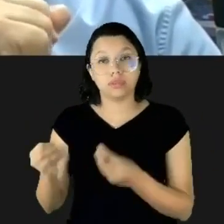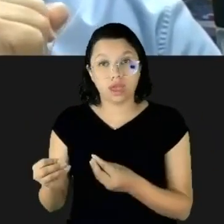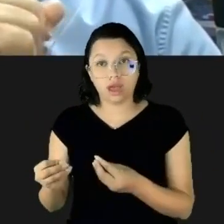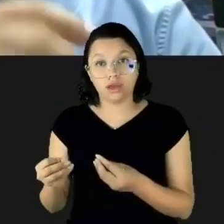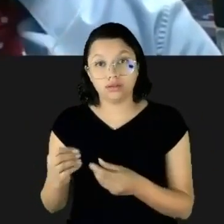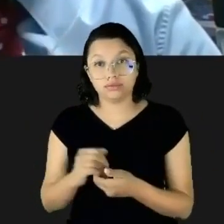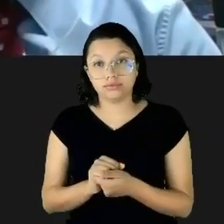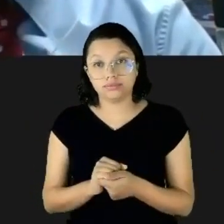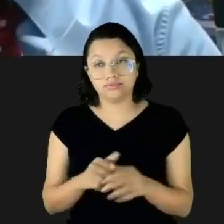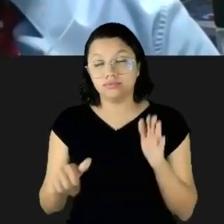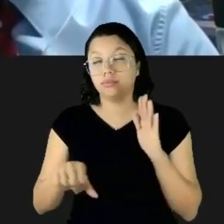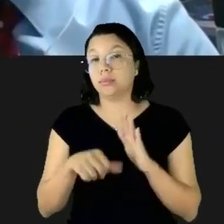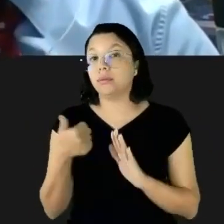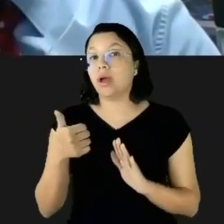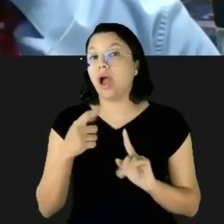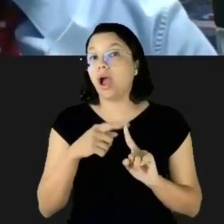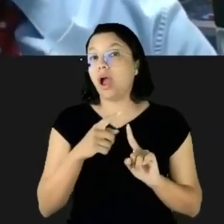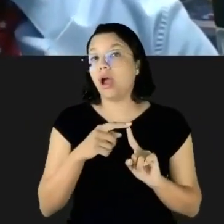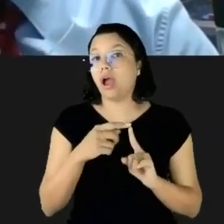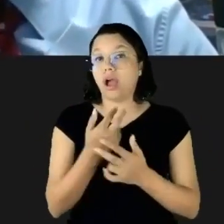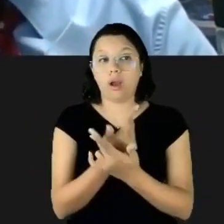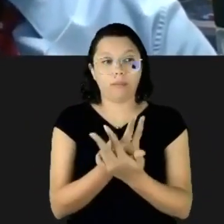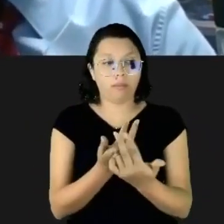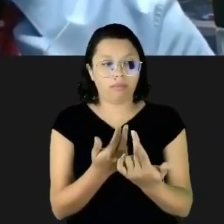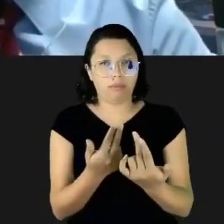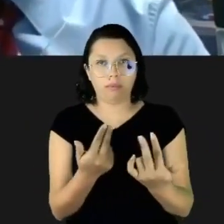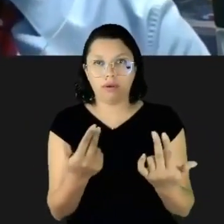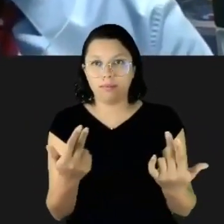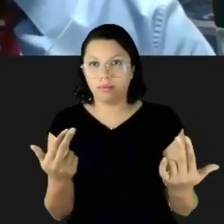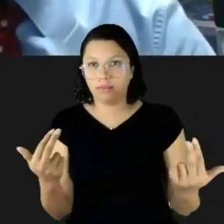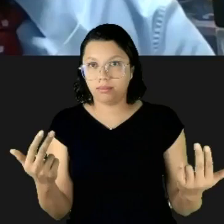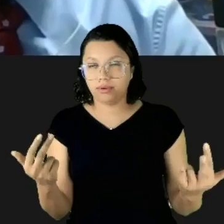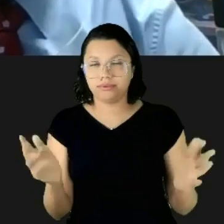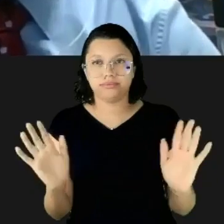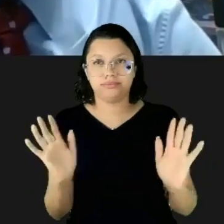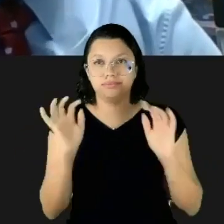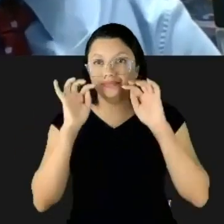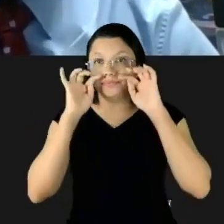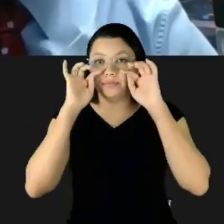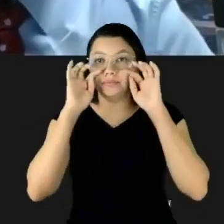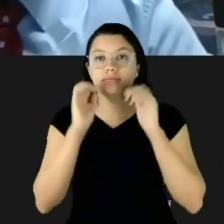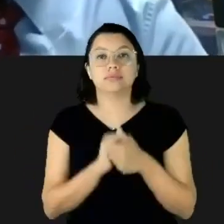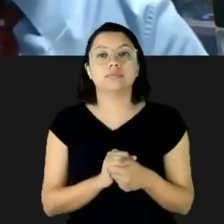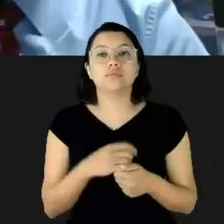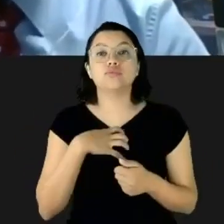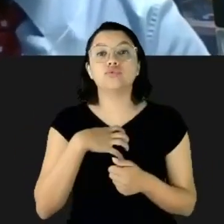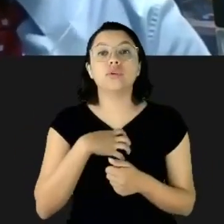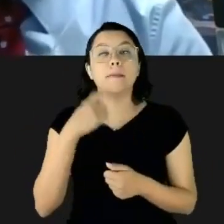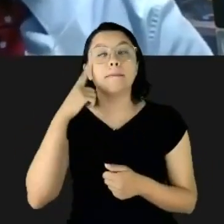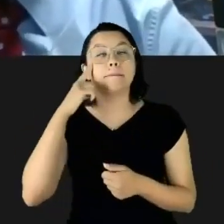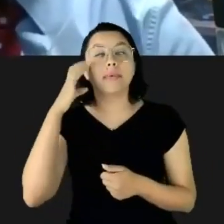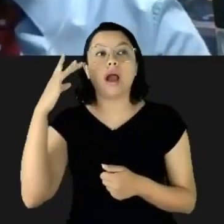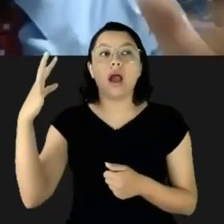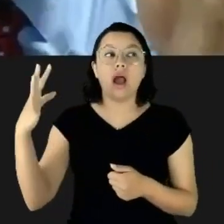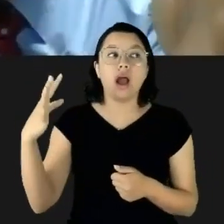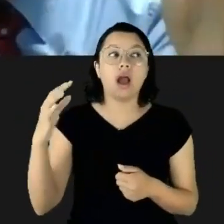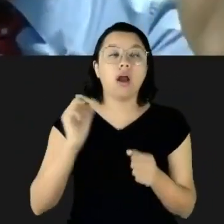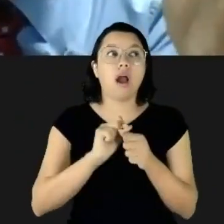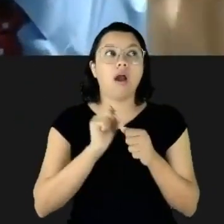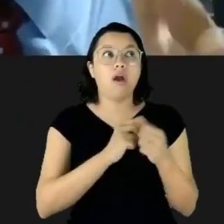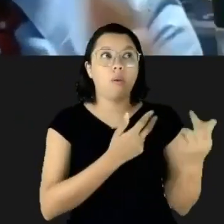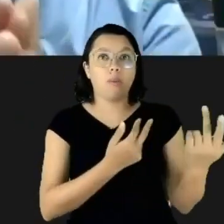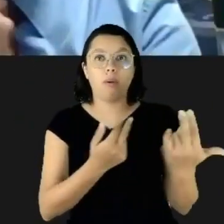primeiro que padroniza, padroniza a forma de pensar, padroniza a